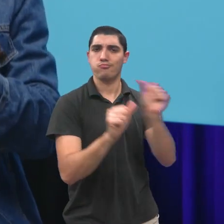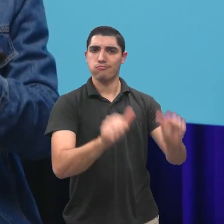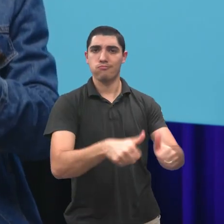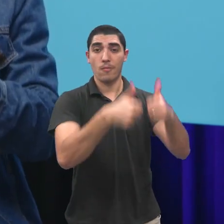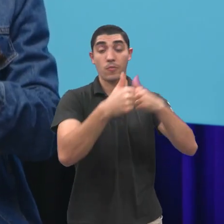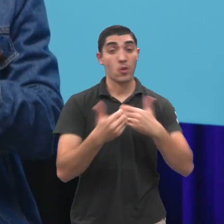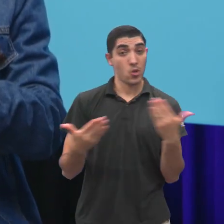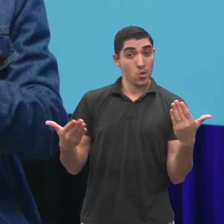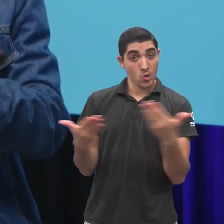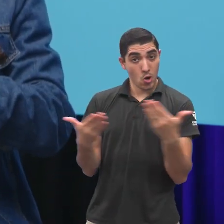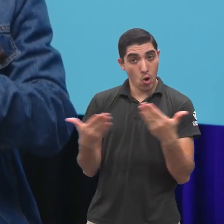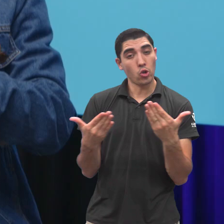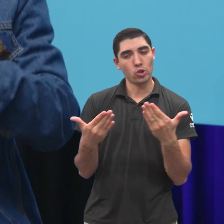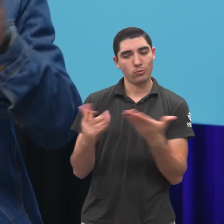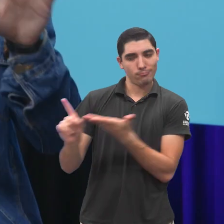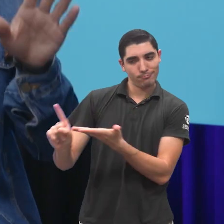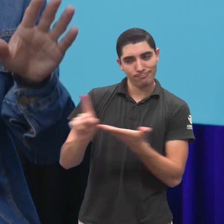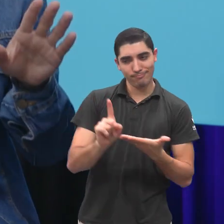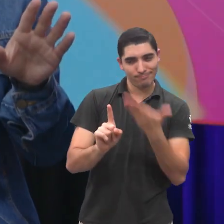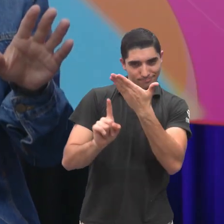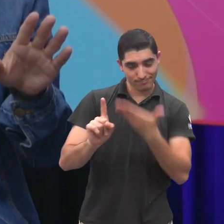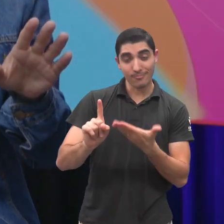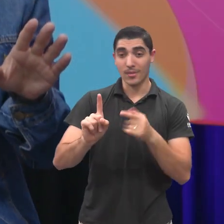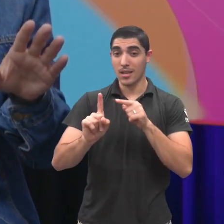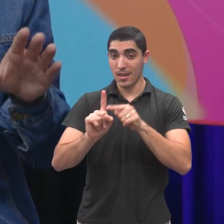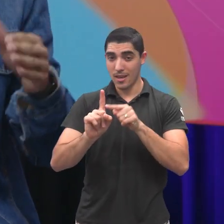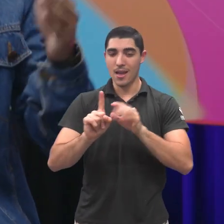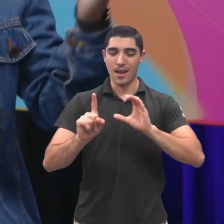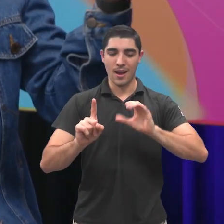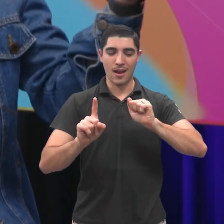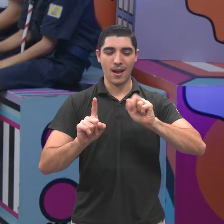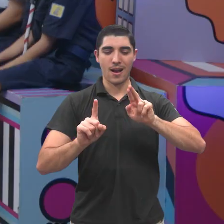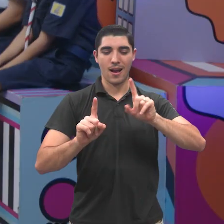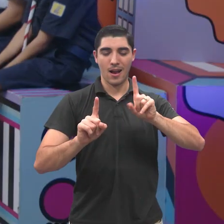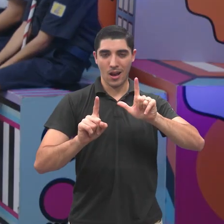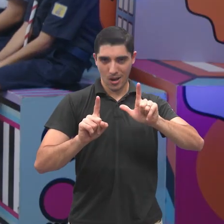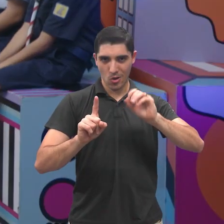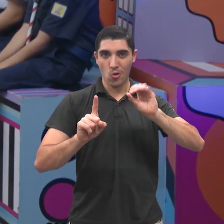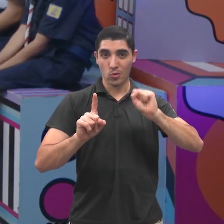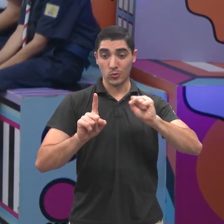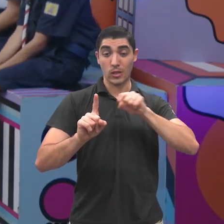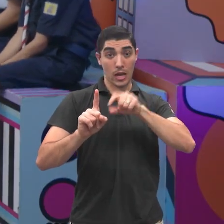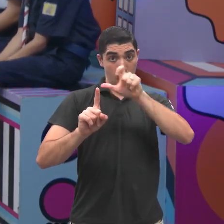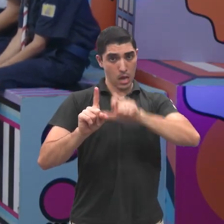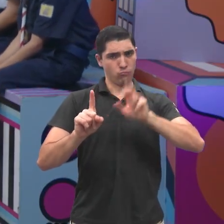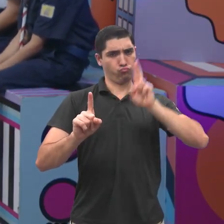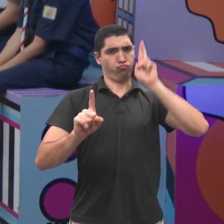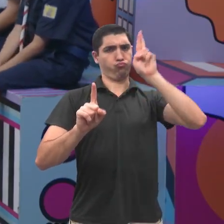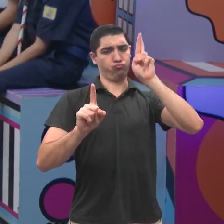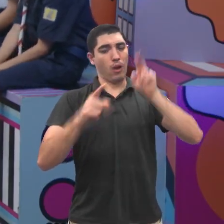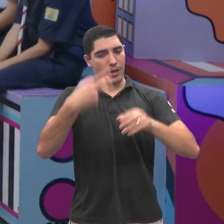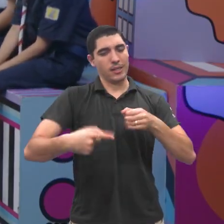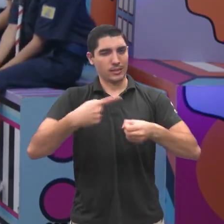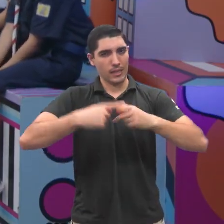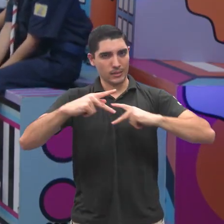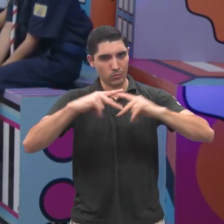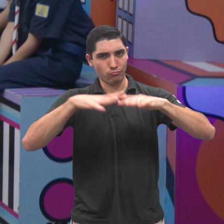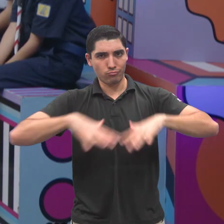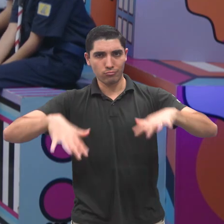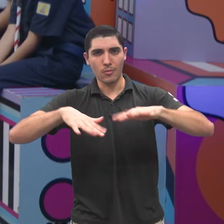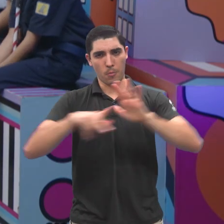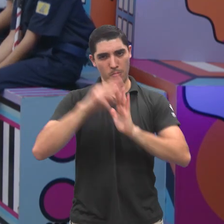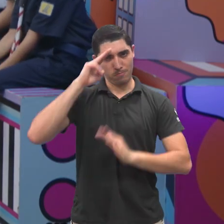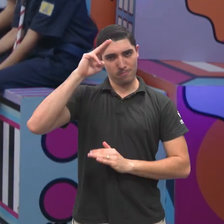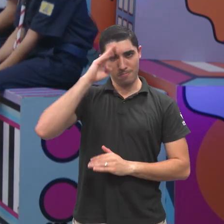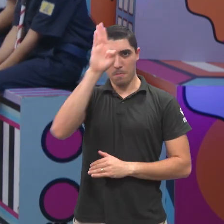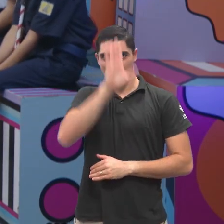papo com a gente sobre isso tudo, os nossos convidados são o Carlos Eugênio Bacos, comissário distrital da União de Escoteiros do